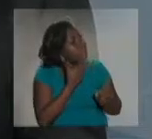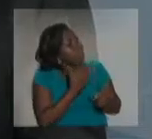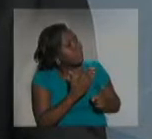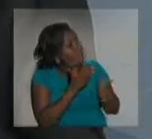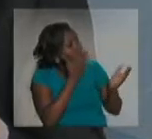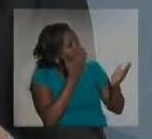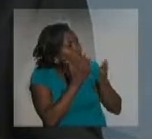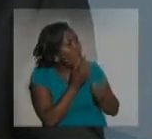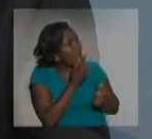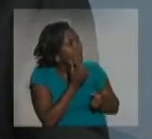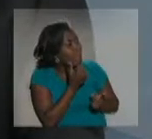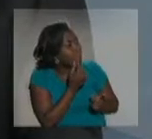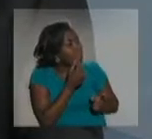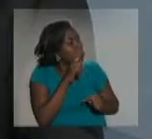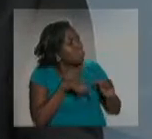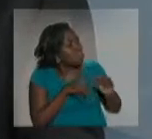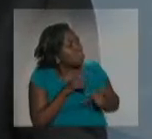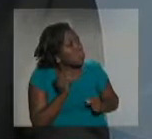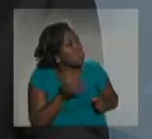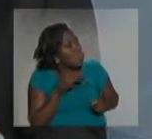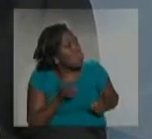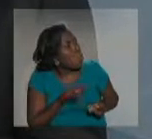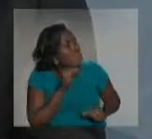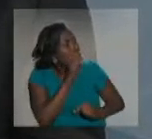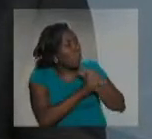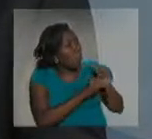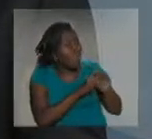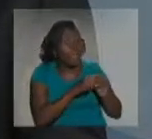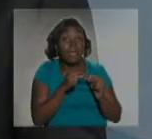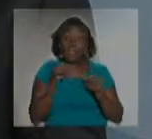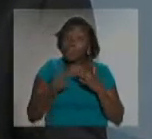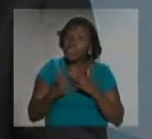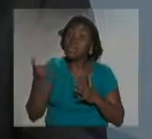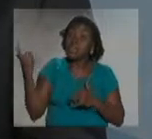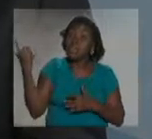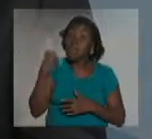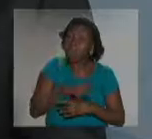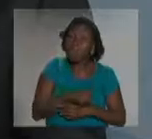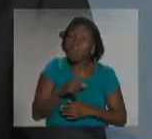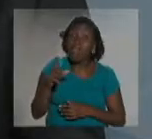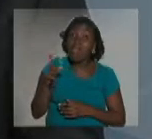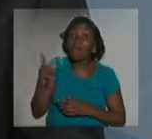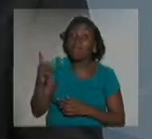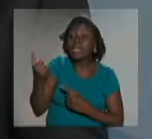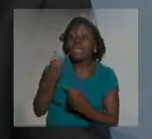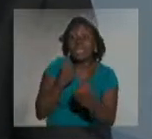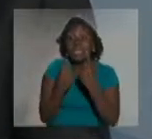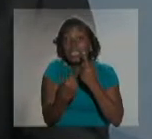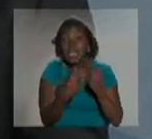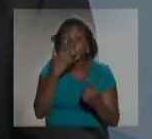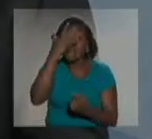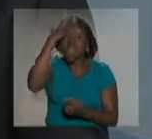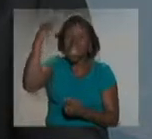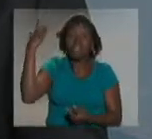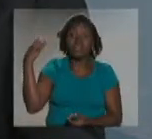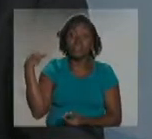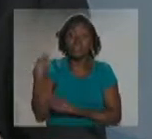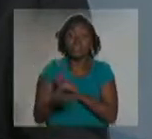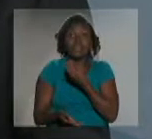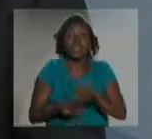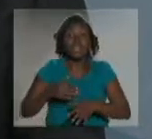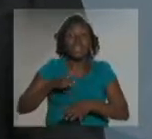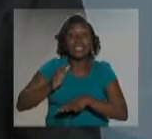comparar preços e também novidades, e aí as empresas ganham, por outro lado, nessa questão de atração de clientes, facilidade de fornecedor e até uma